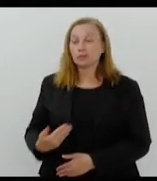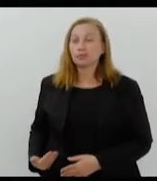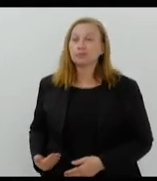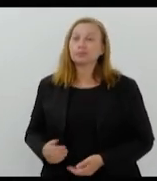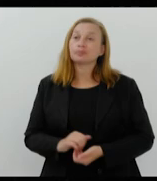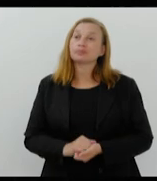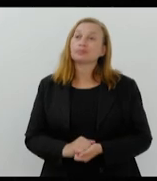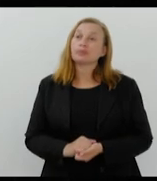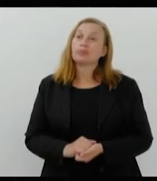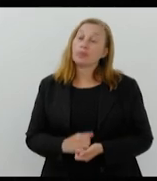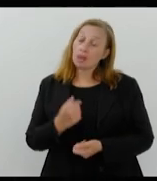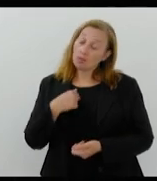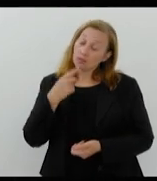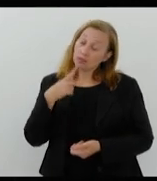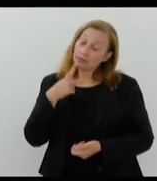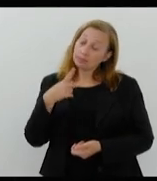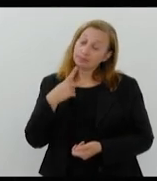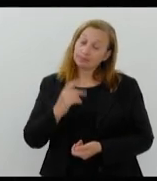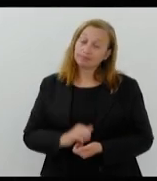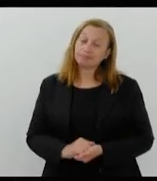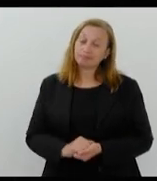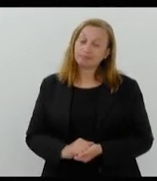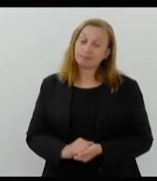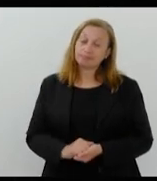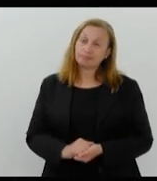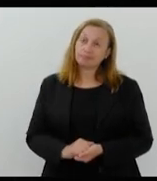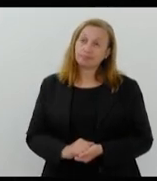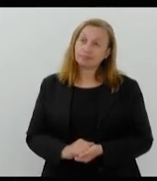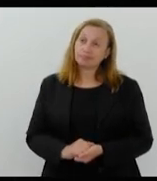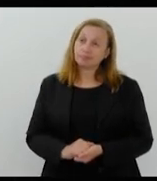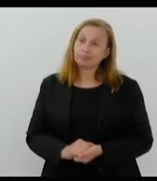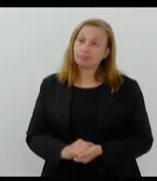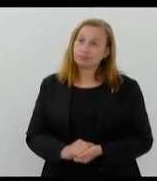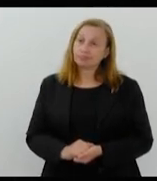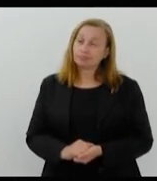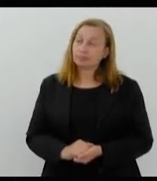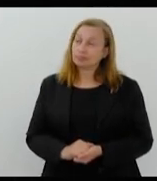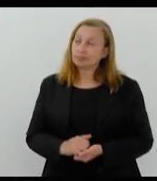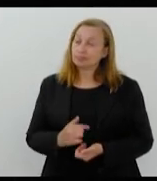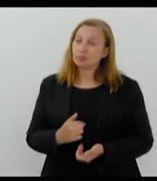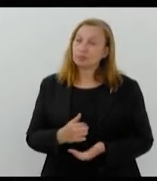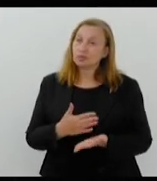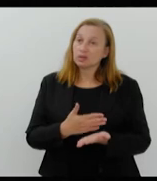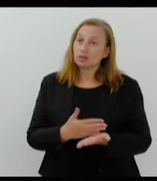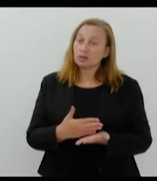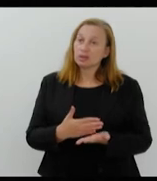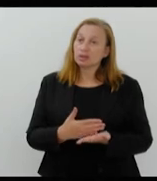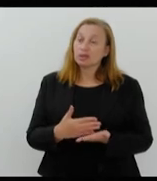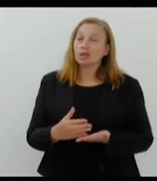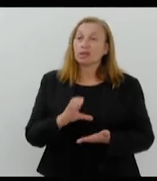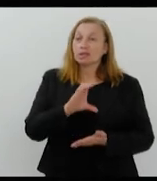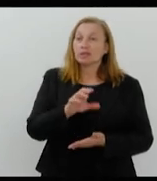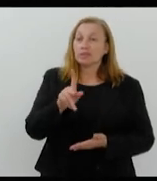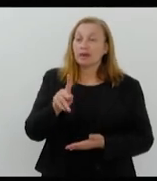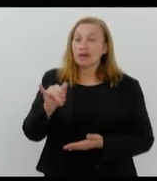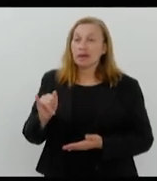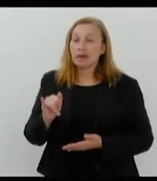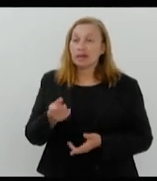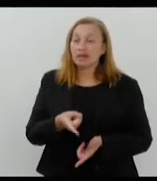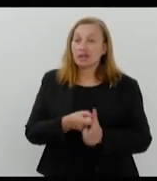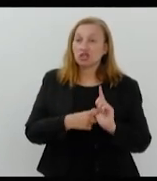E venho eu dizendo, desde que presidi a CPI da dívida